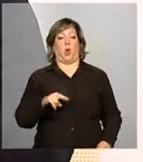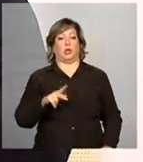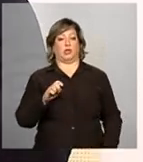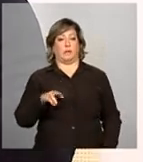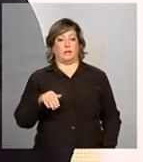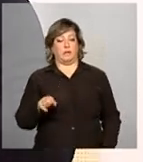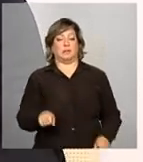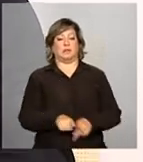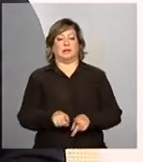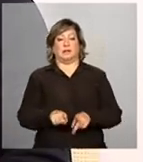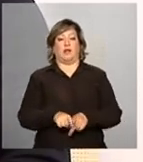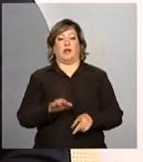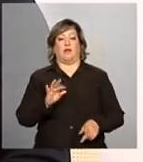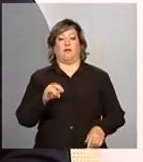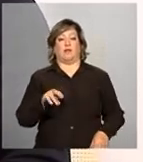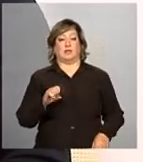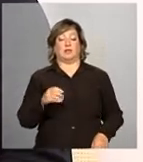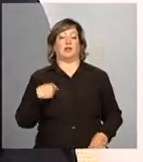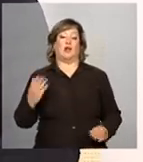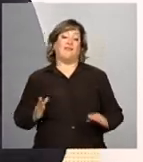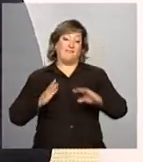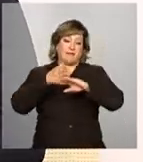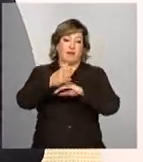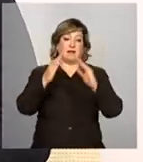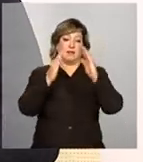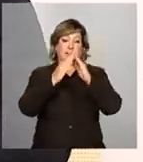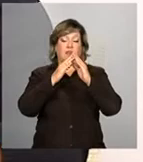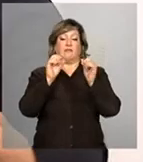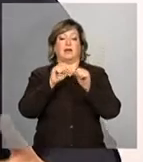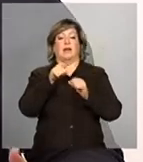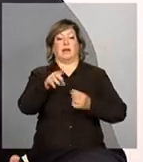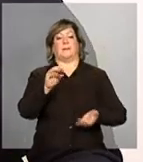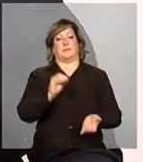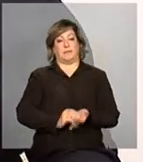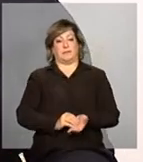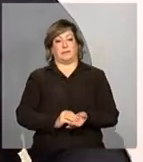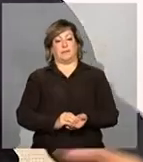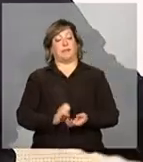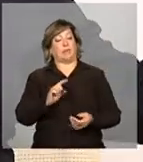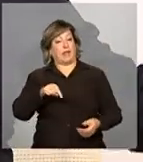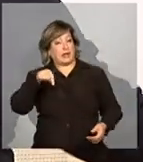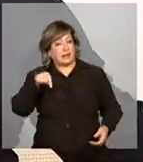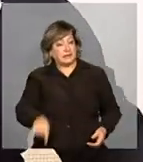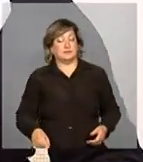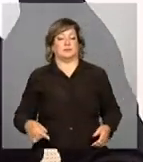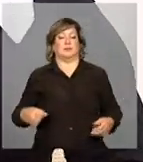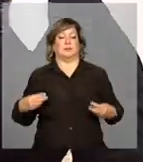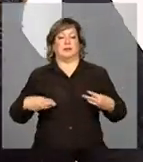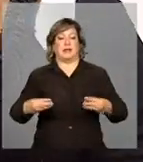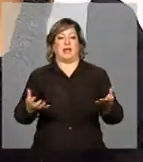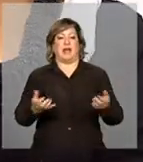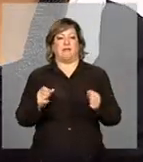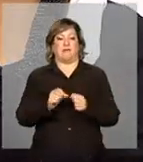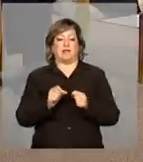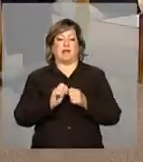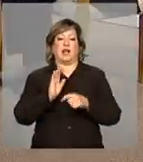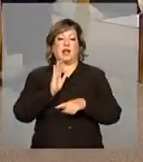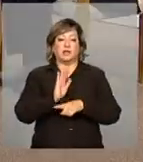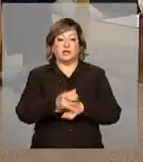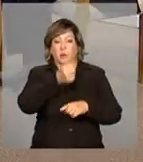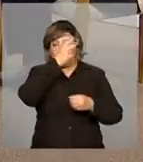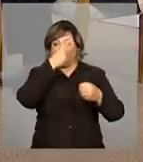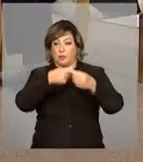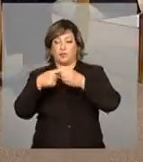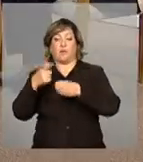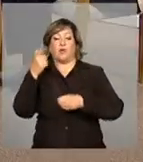vai instituir o cadastramento no domicílio Esse é um projeto que o ministério vai fazer para facilitar para que os municípios possam